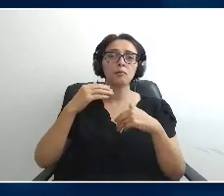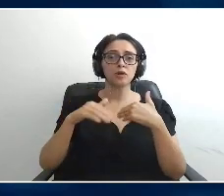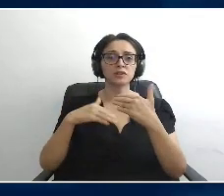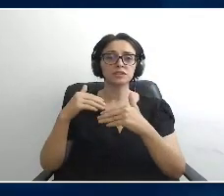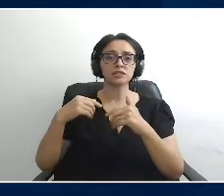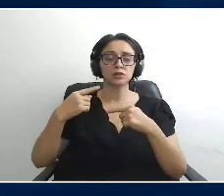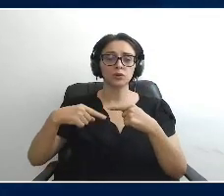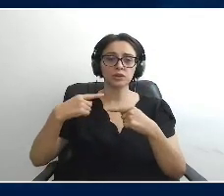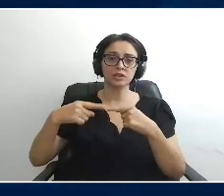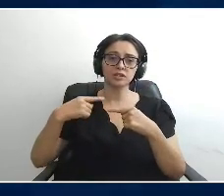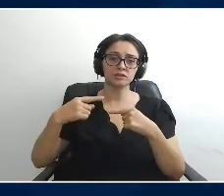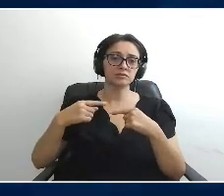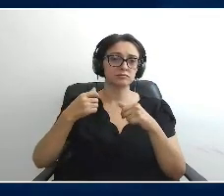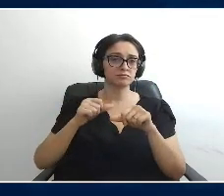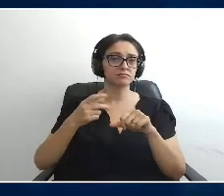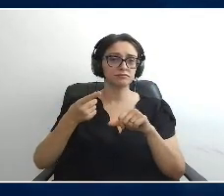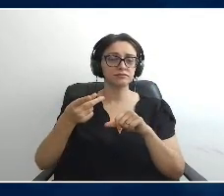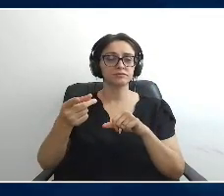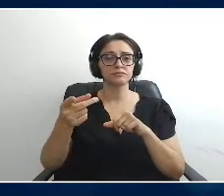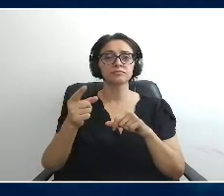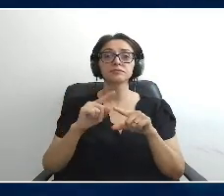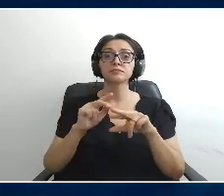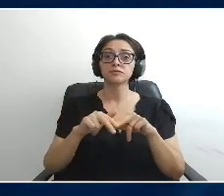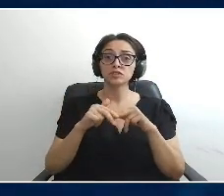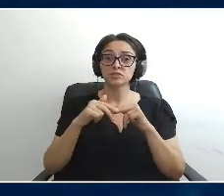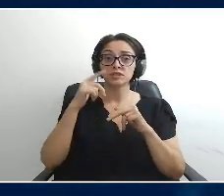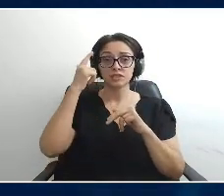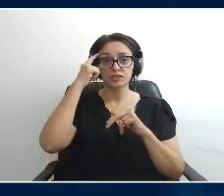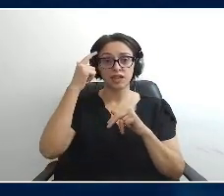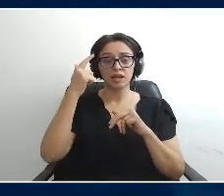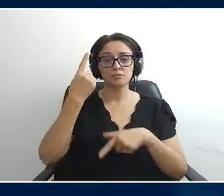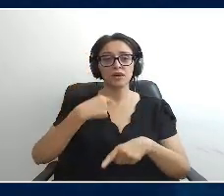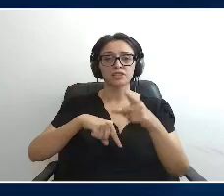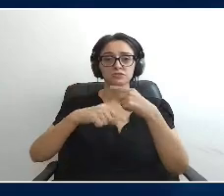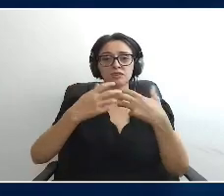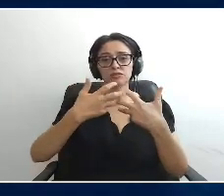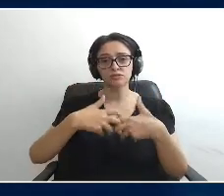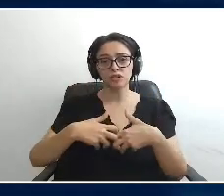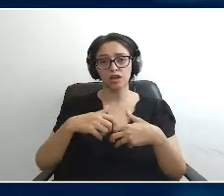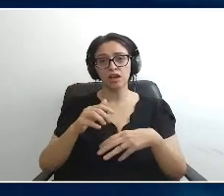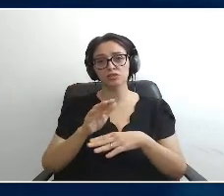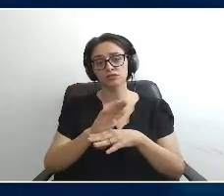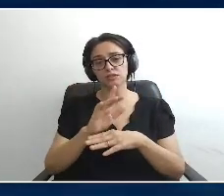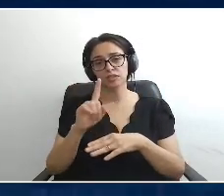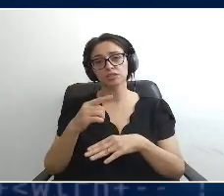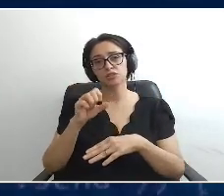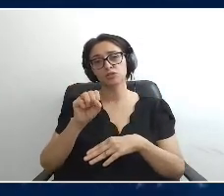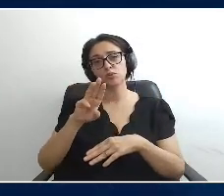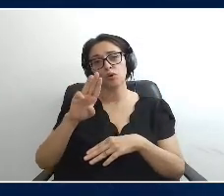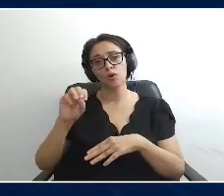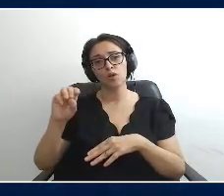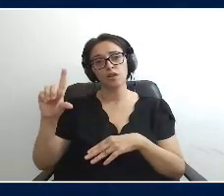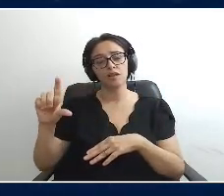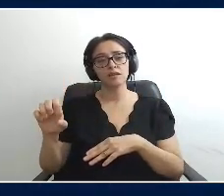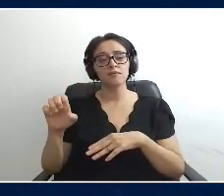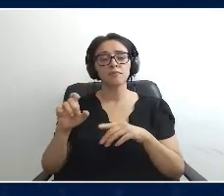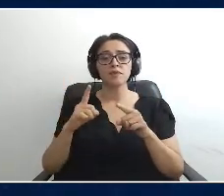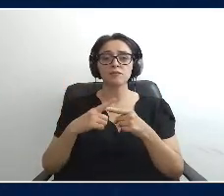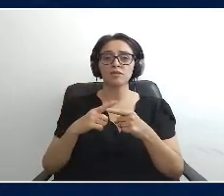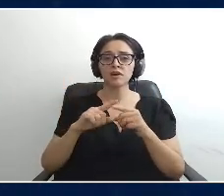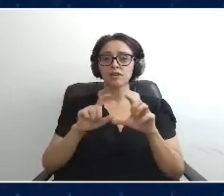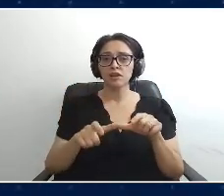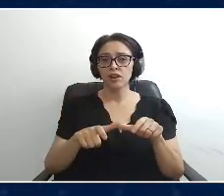diz estático, está para sempre. Por isso, a ideia tipo, de um paradigma funcional auxiliar a gente na sole, porque você vai ter coisas